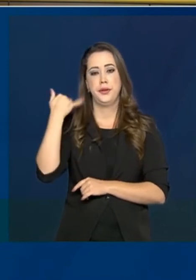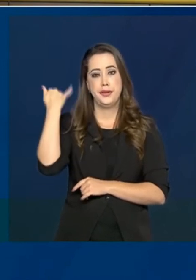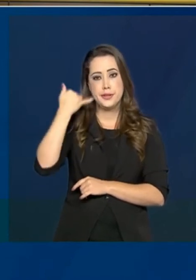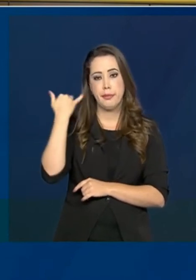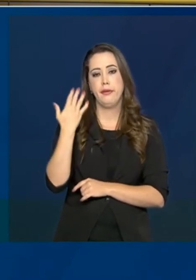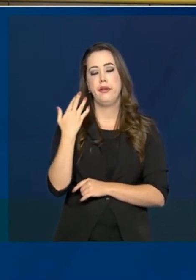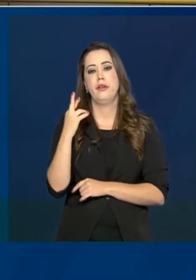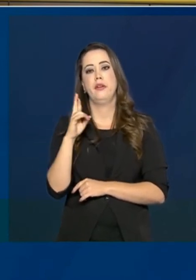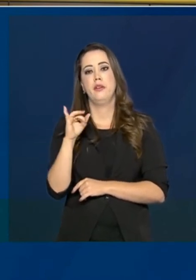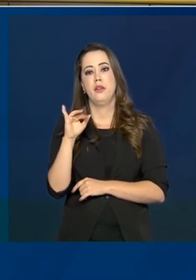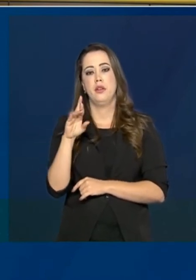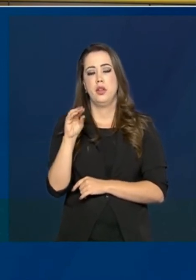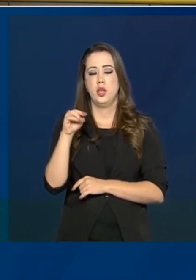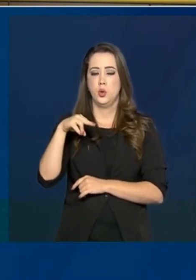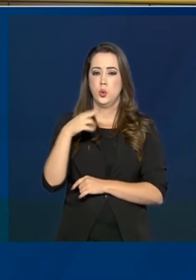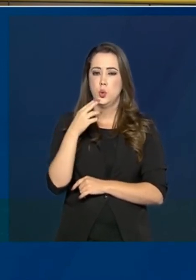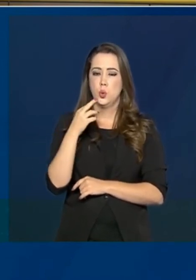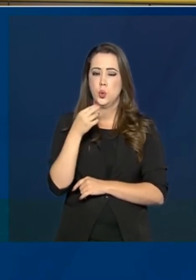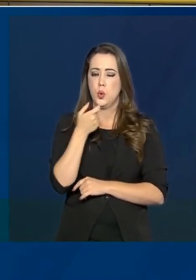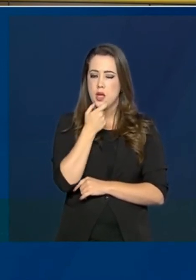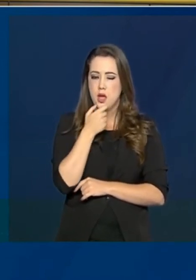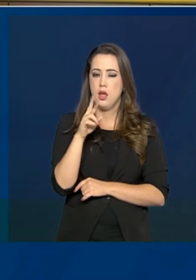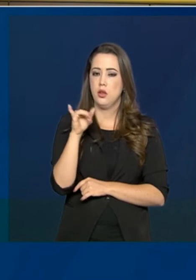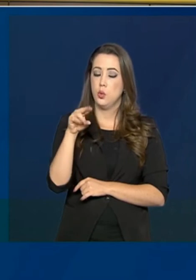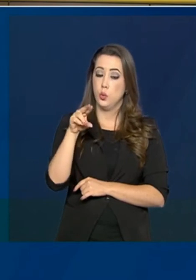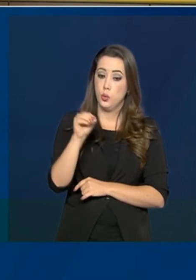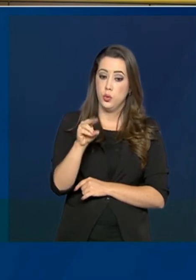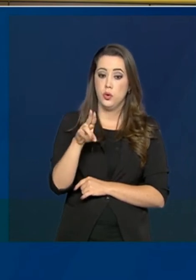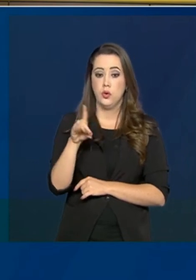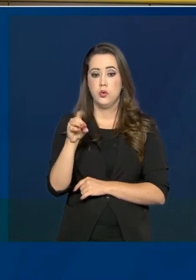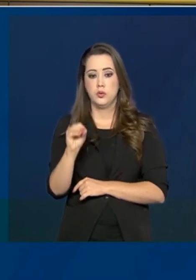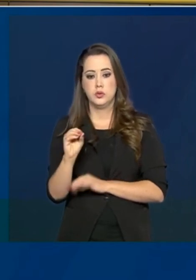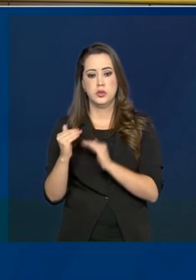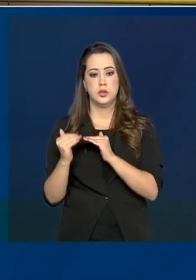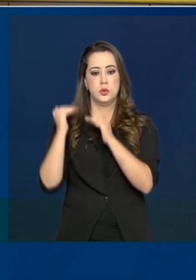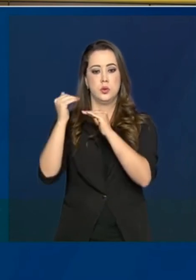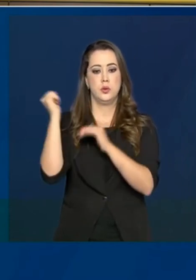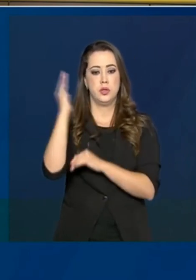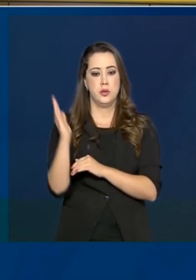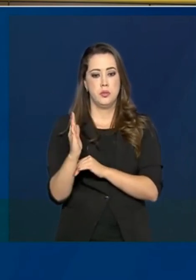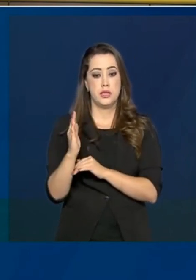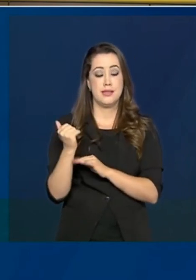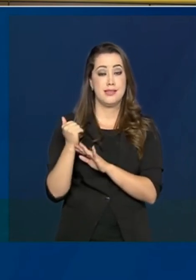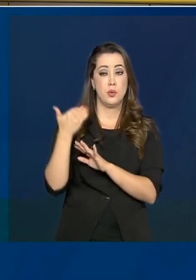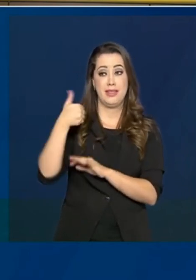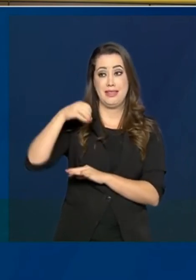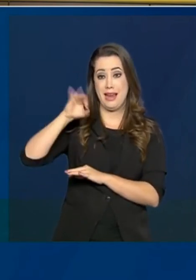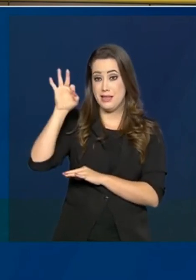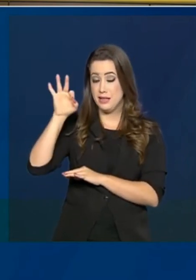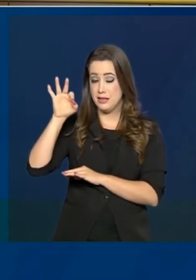Reino Unido, Chile, e o Brasil é entre os 10 países com maiores taxas de